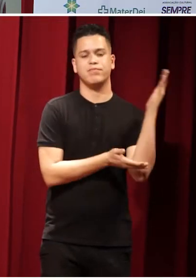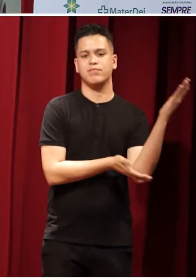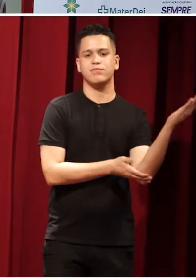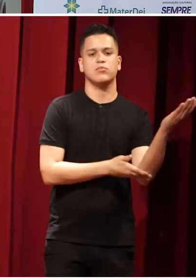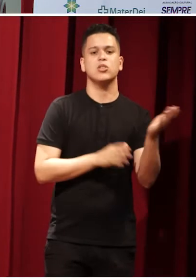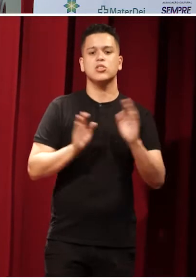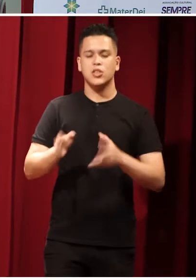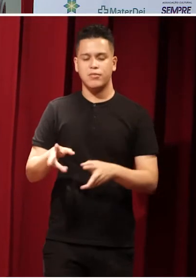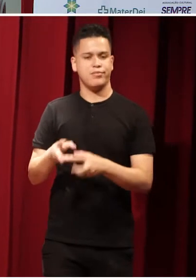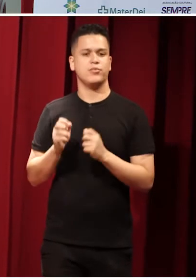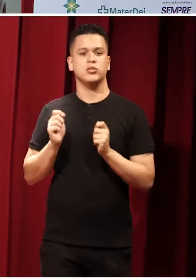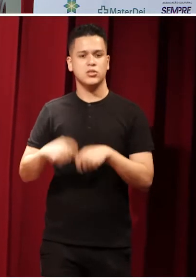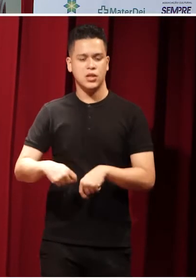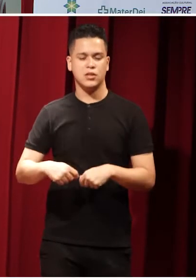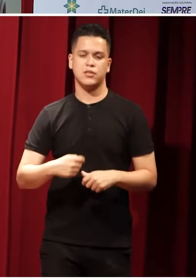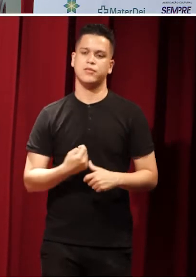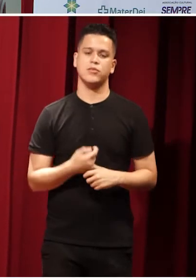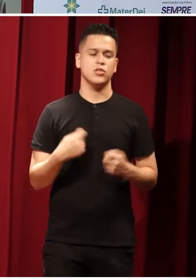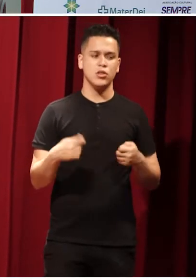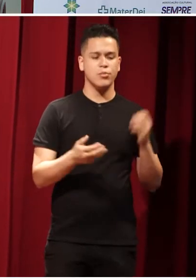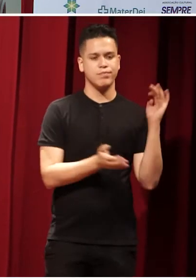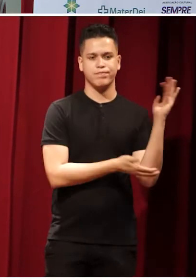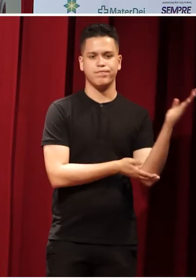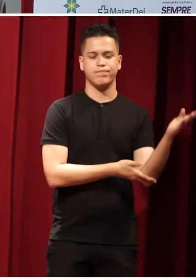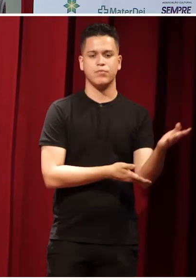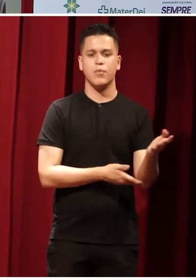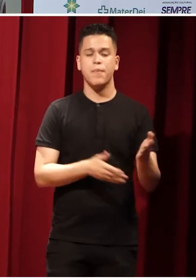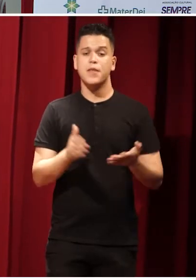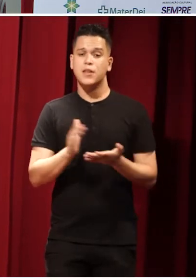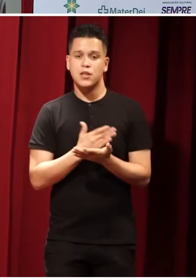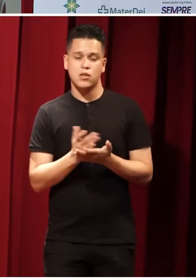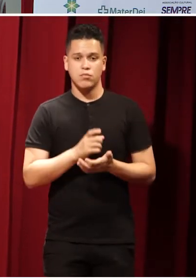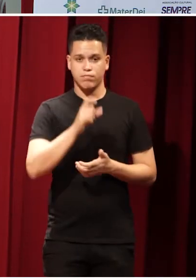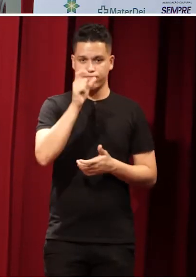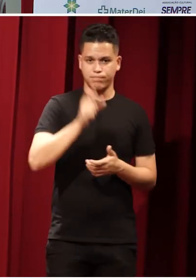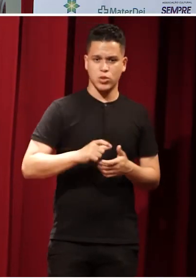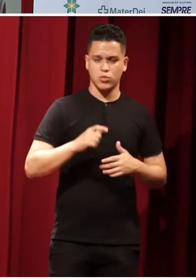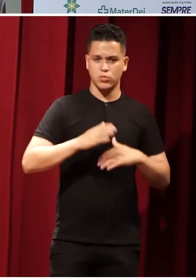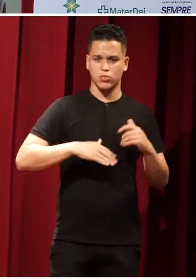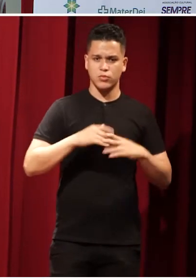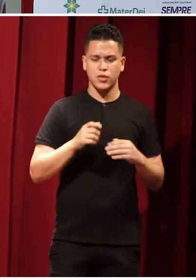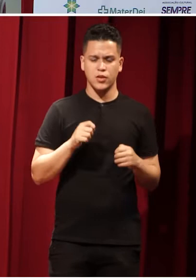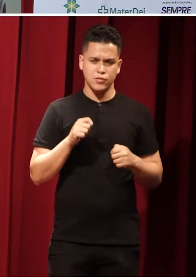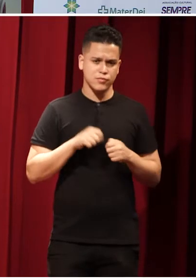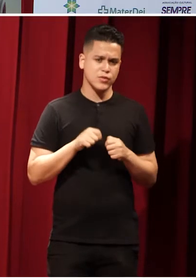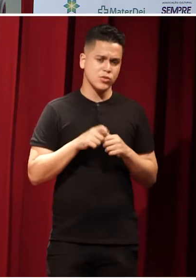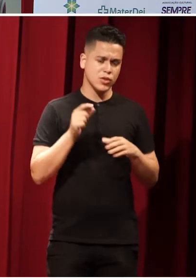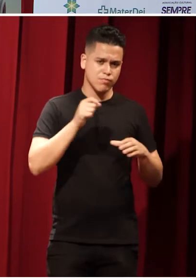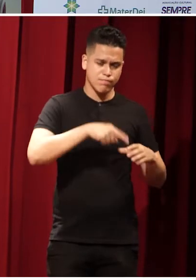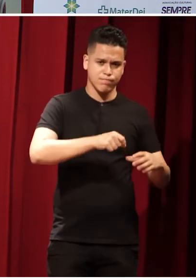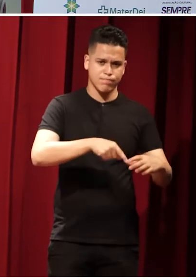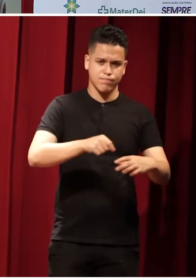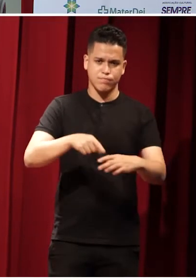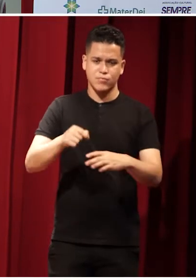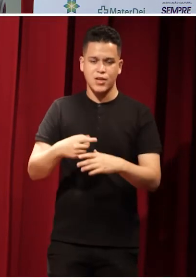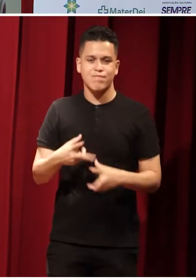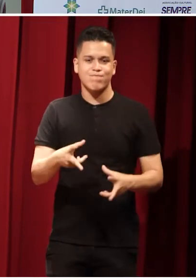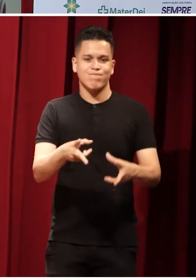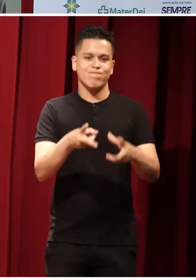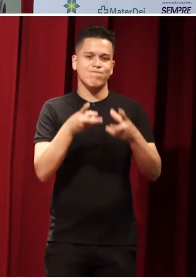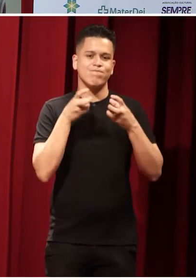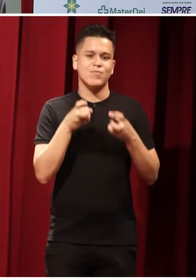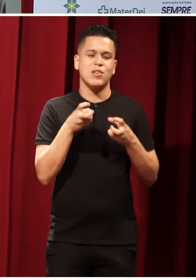alguns governadores da Amazônia brasileira se deram conta do tiro no pé que